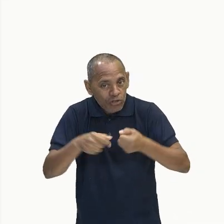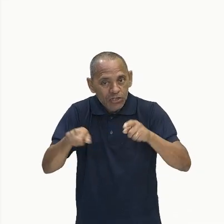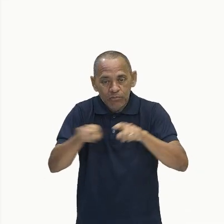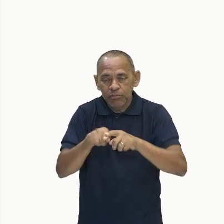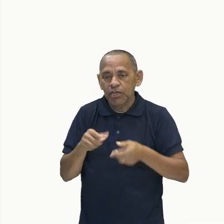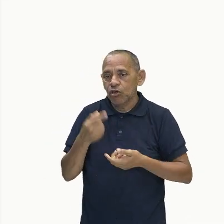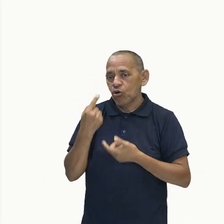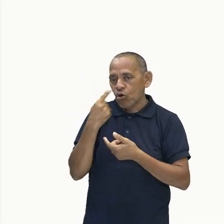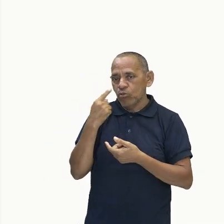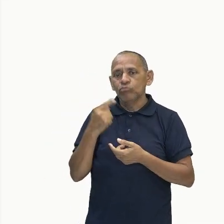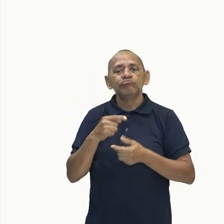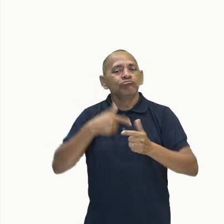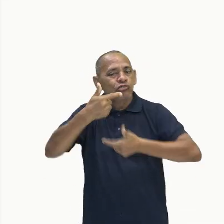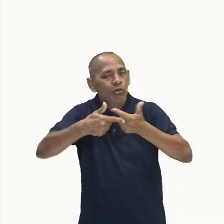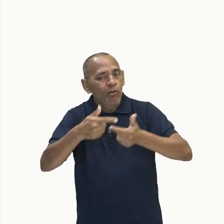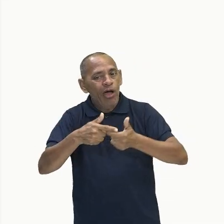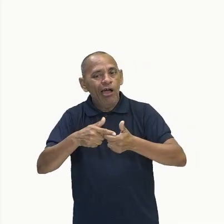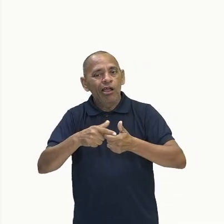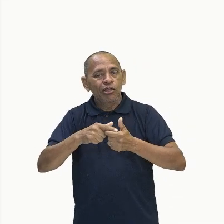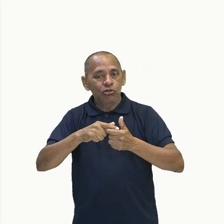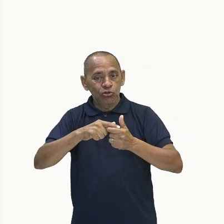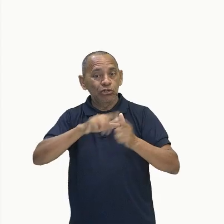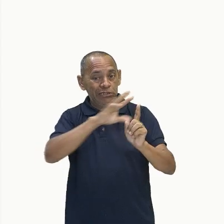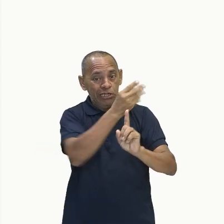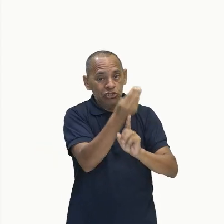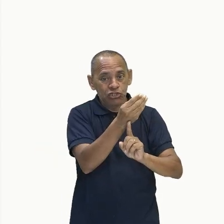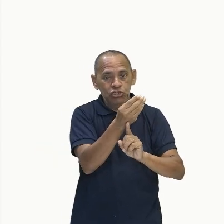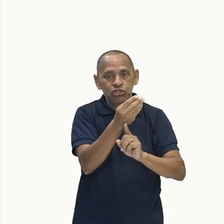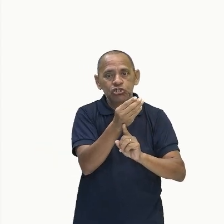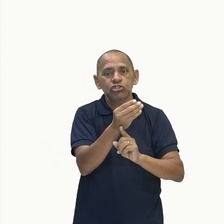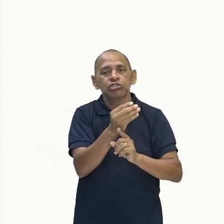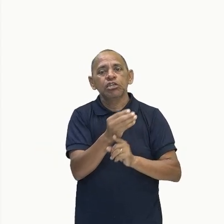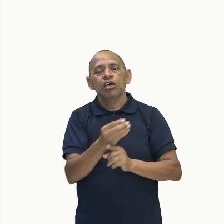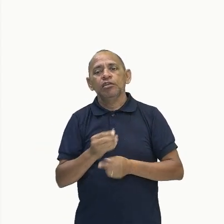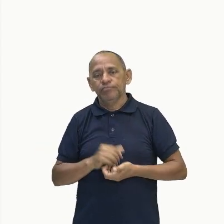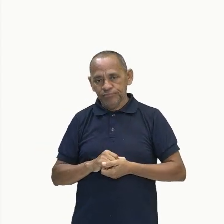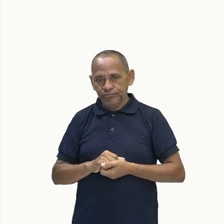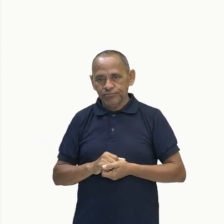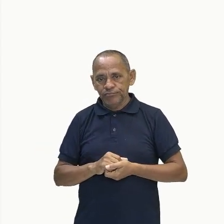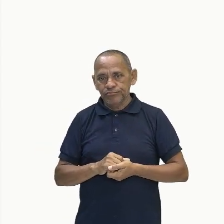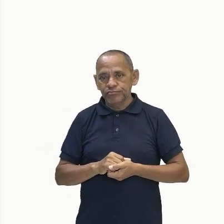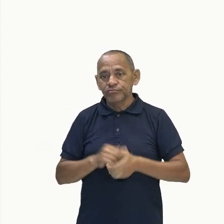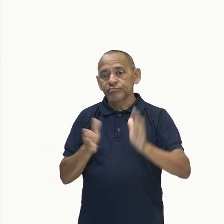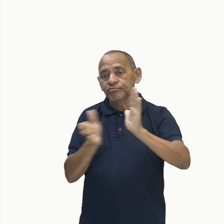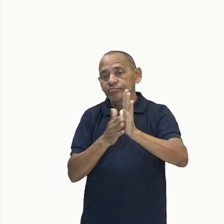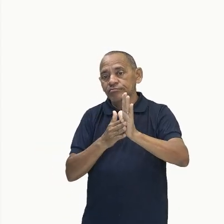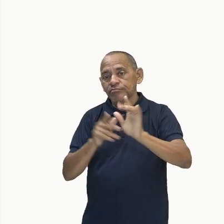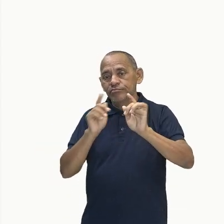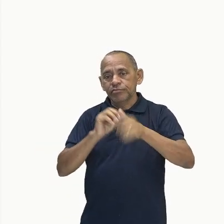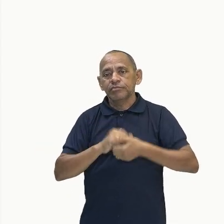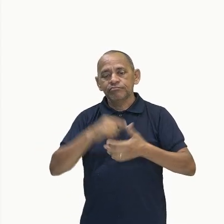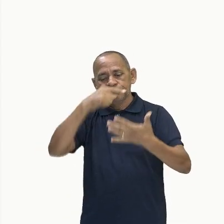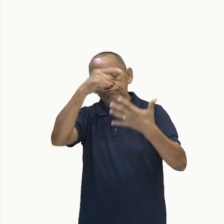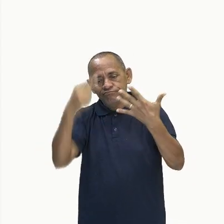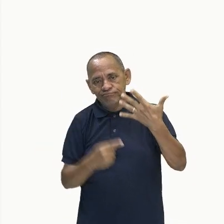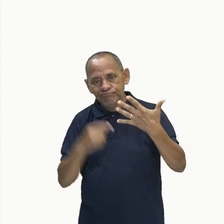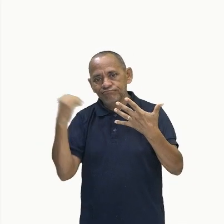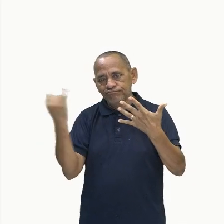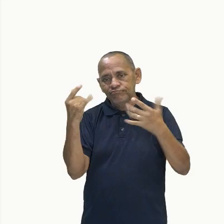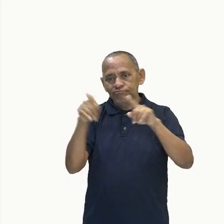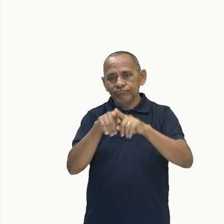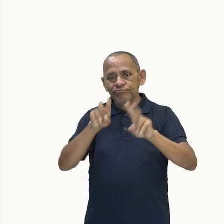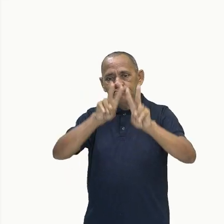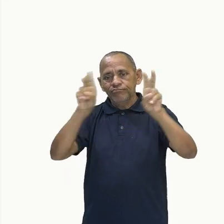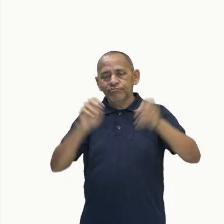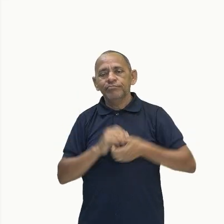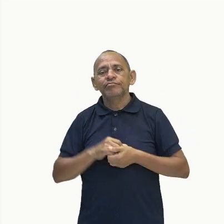trabalho dura, né, aos funcionários rurais. Exato. Exatamente. E aí vai trazer mais um elemento importante, que é a questão do trabalho